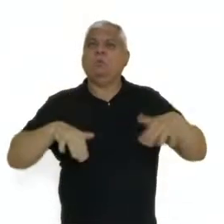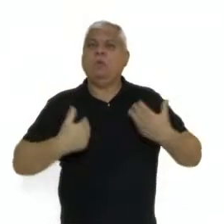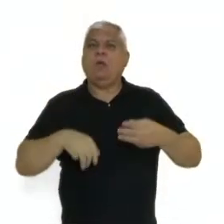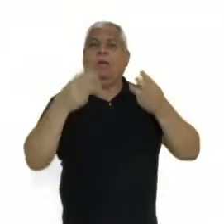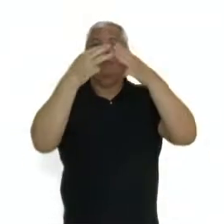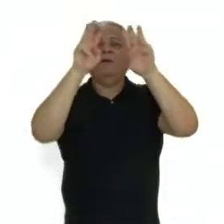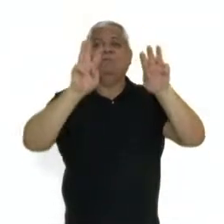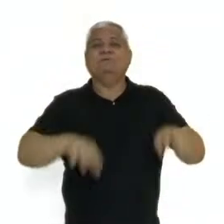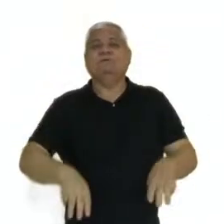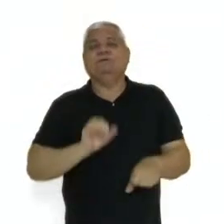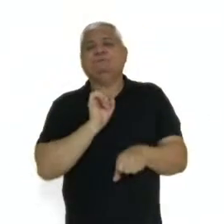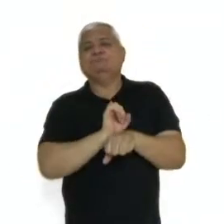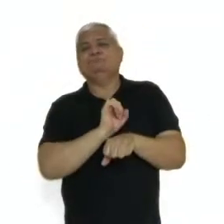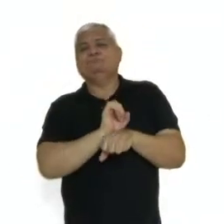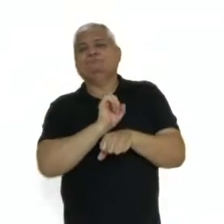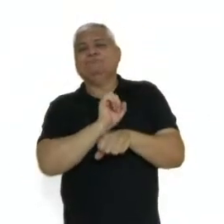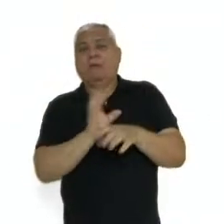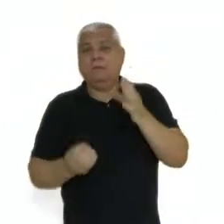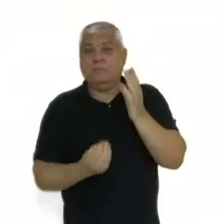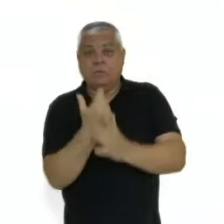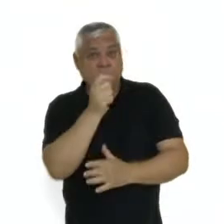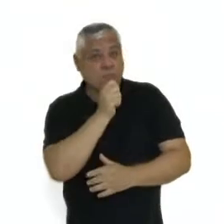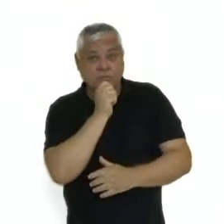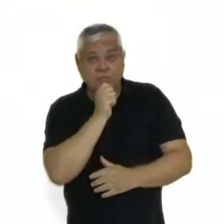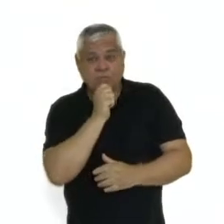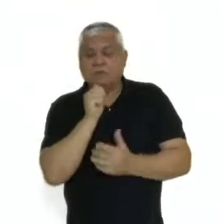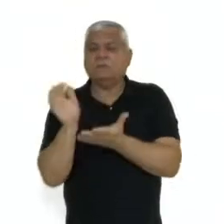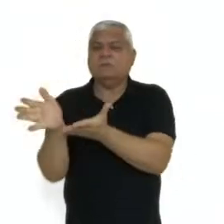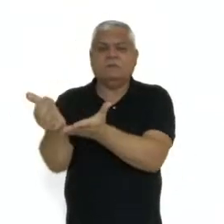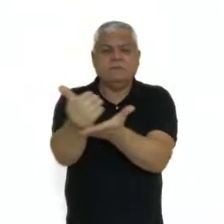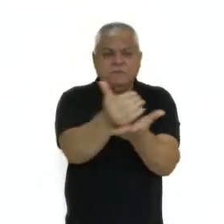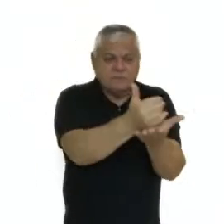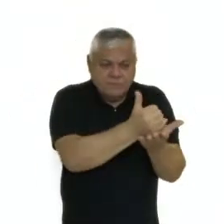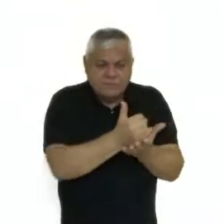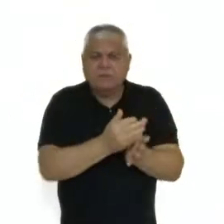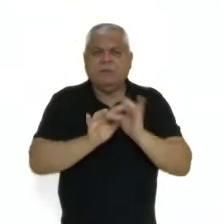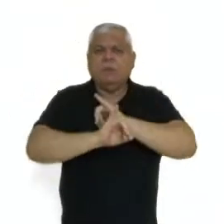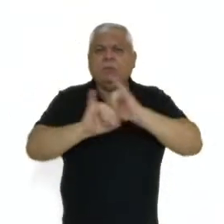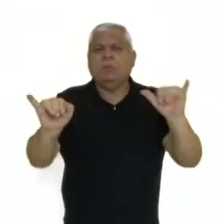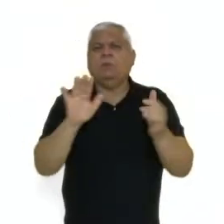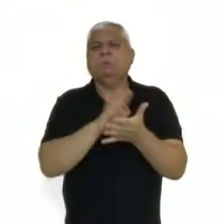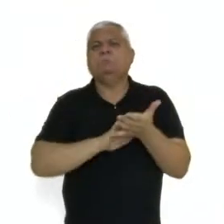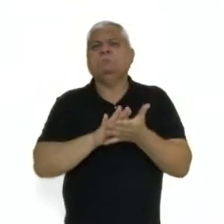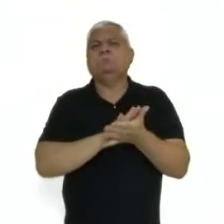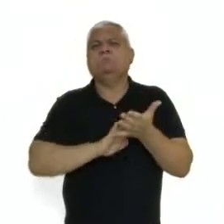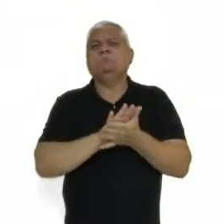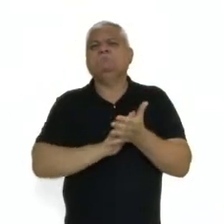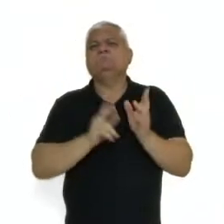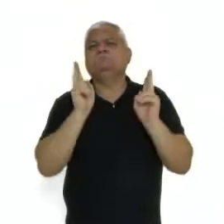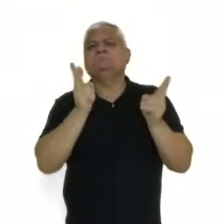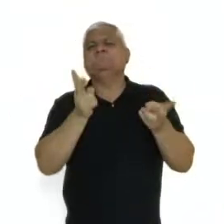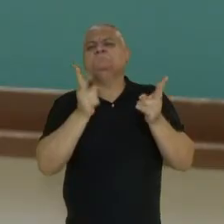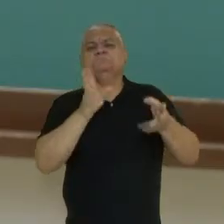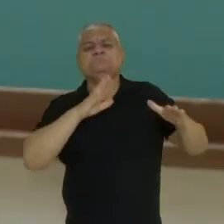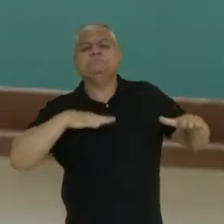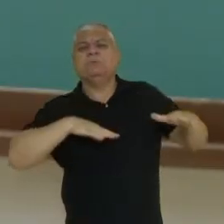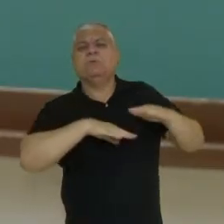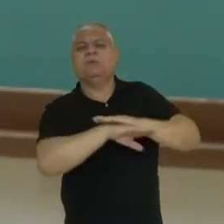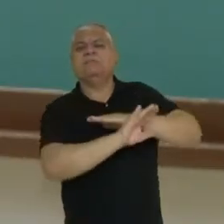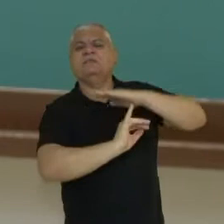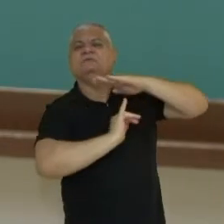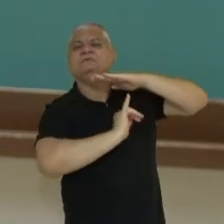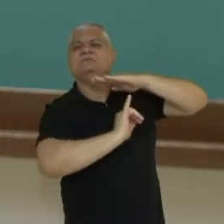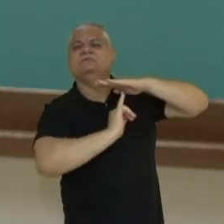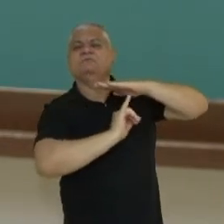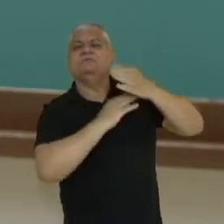o material coletado, de pouca ou nenhuma divulgação, até agora está sob a guarda do Instituto